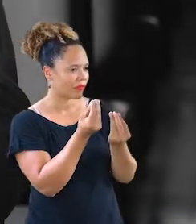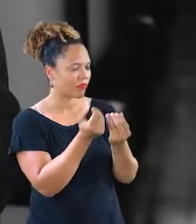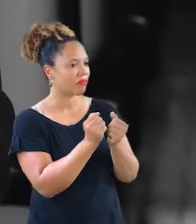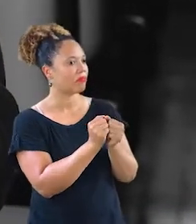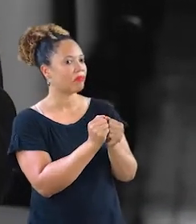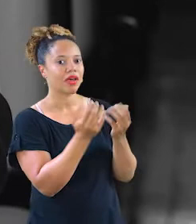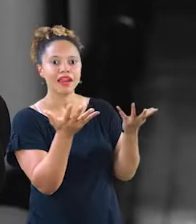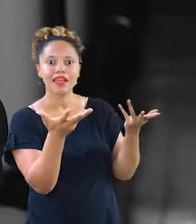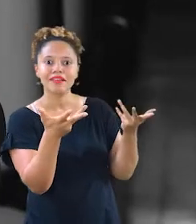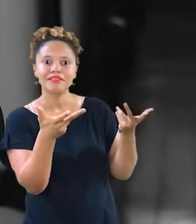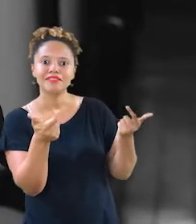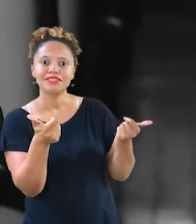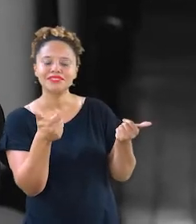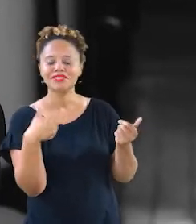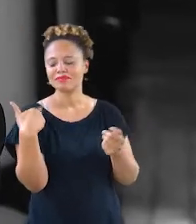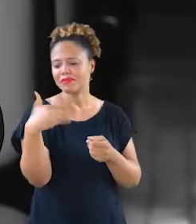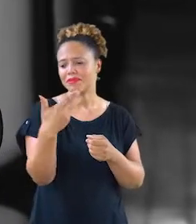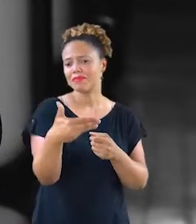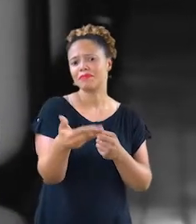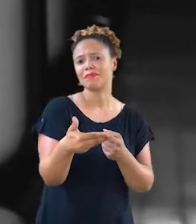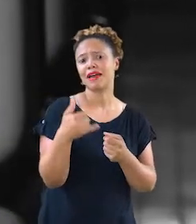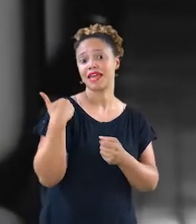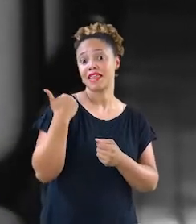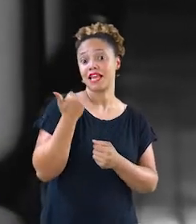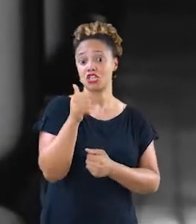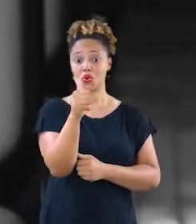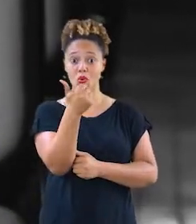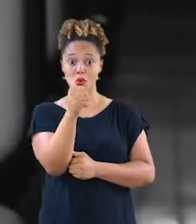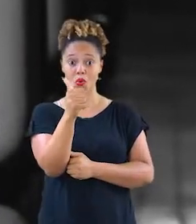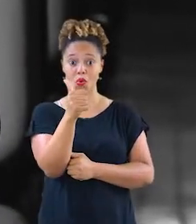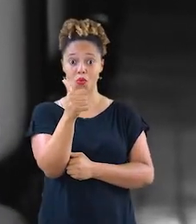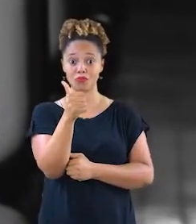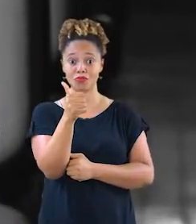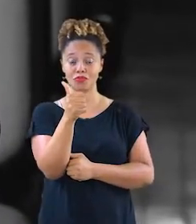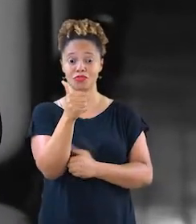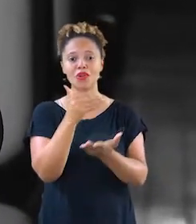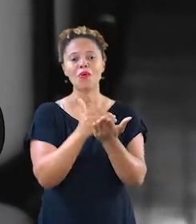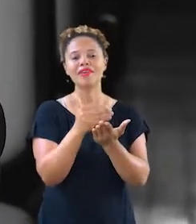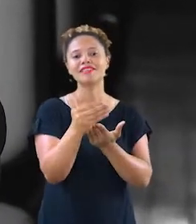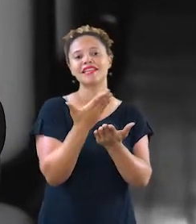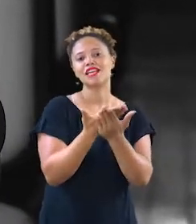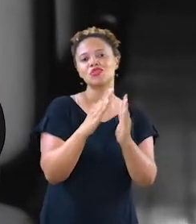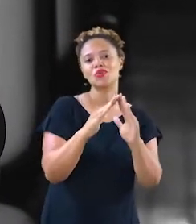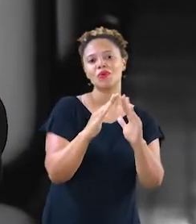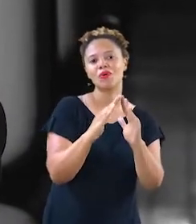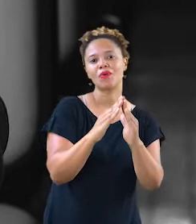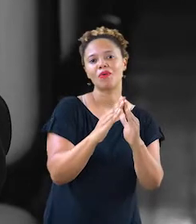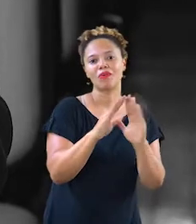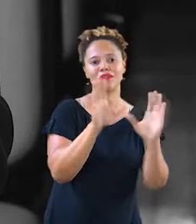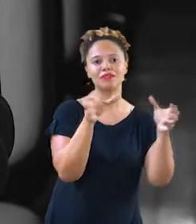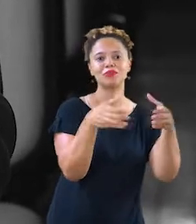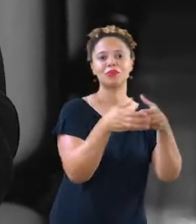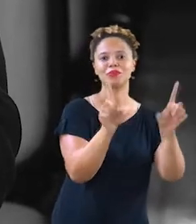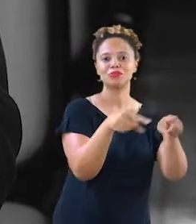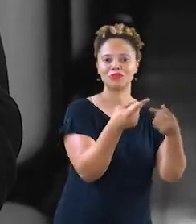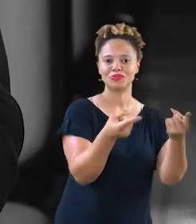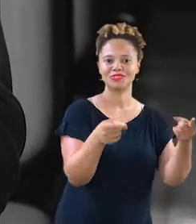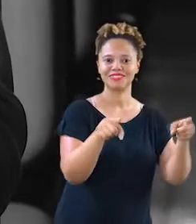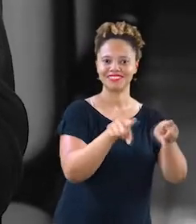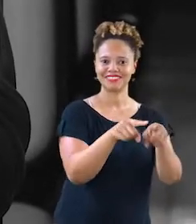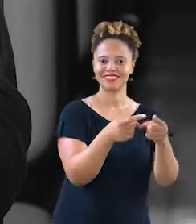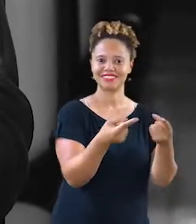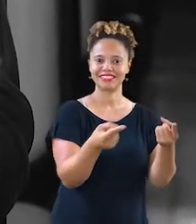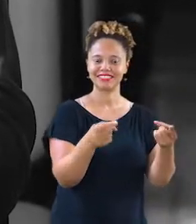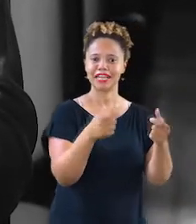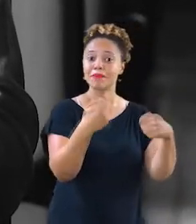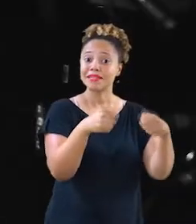aí, com 11 anos, eu fui pra Guarda Mirim, também levado por um primo que já tocava sax na Guarda Mirim. E estavam